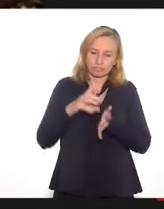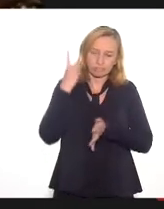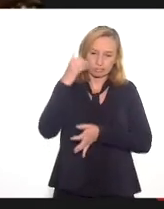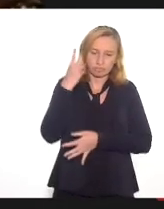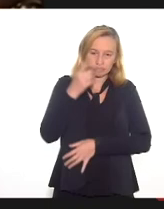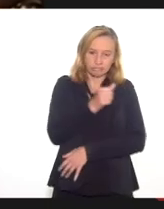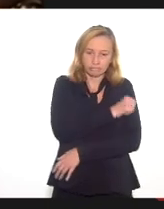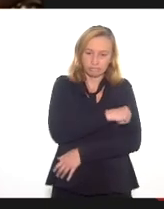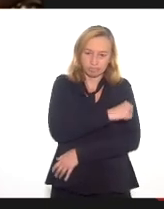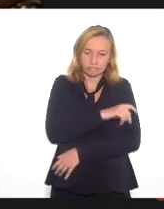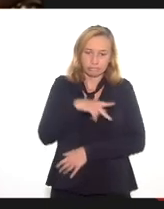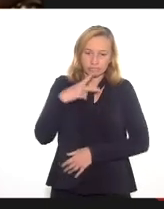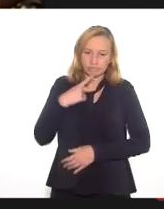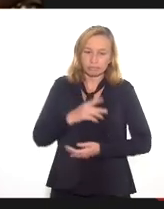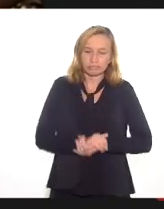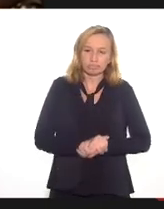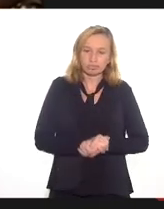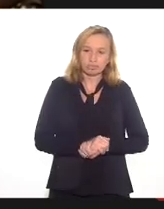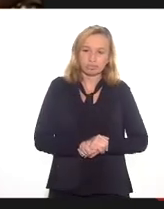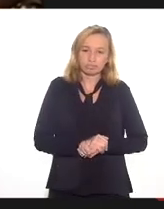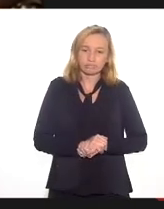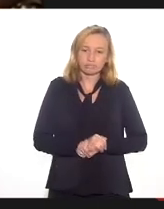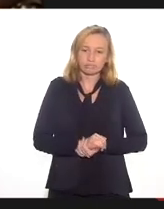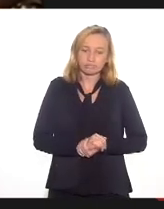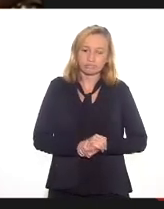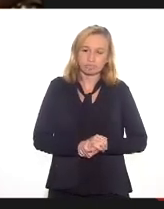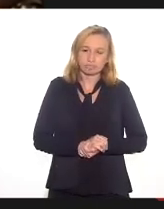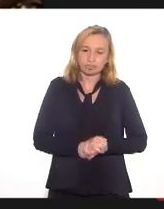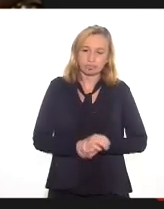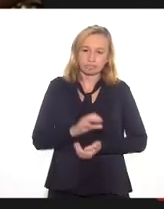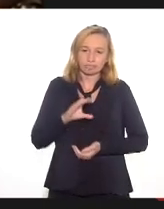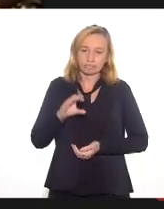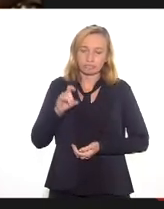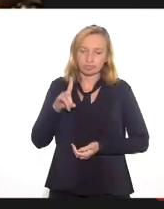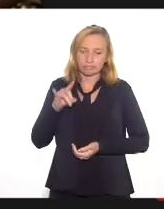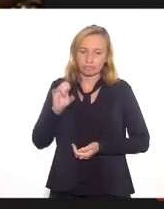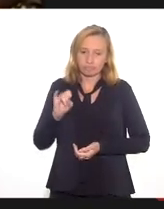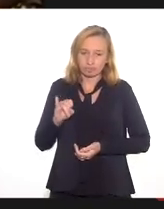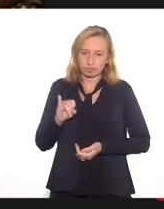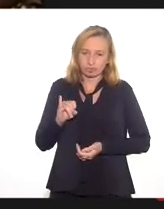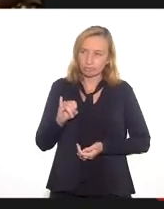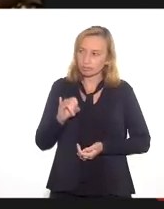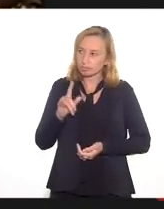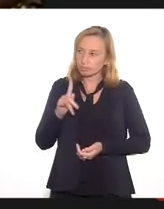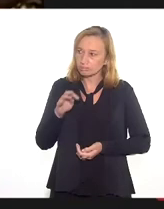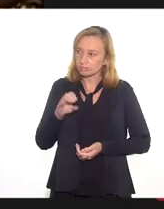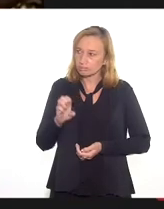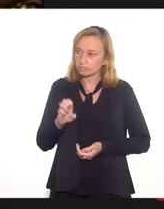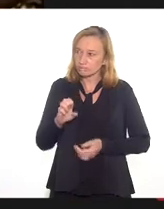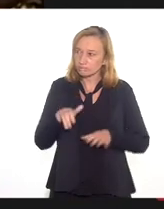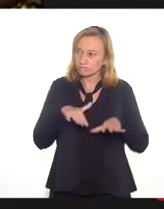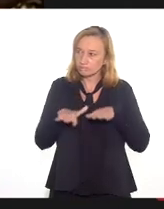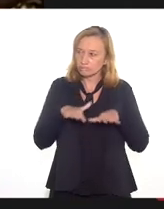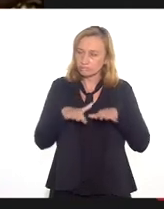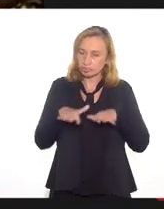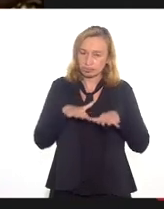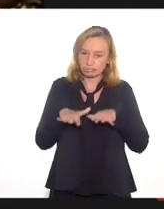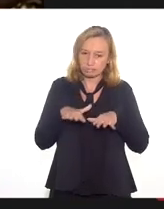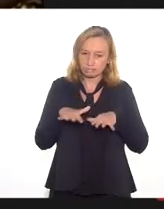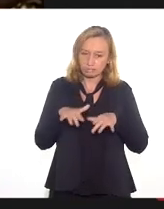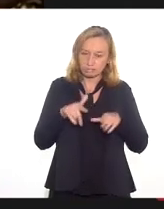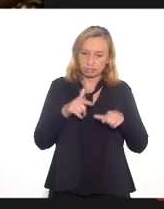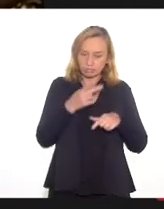Regiane fazer suas considerações é que a Sely Gomes Pereira do movimento dos